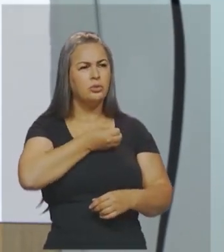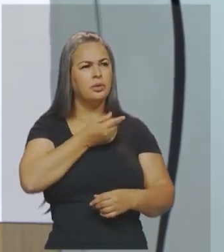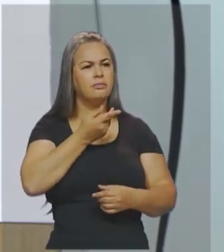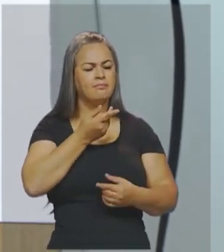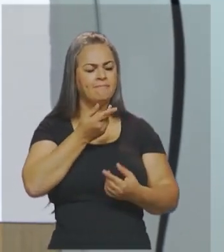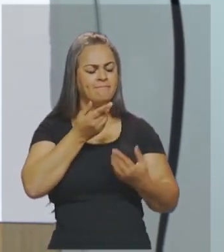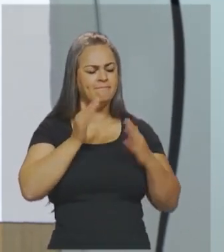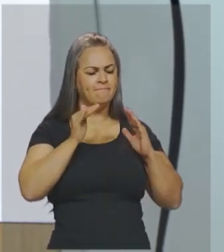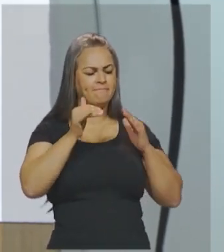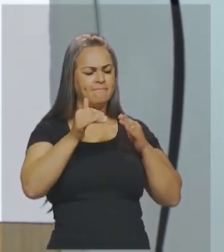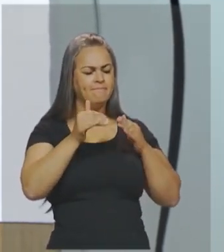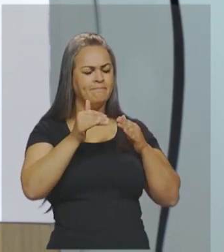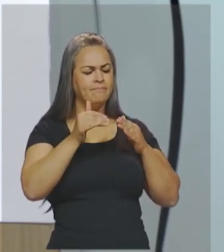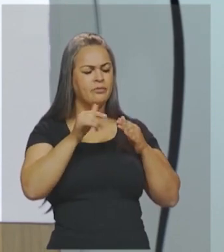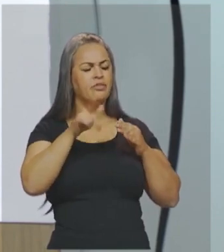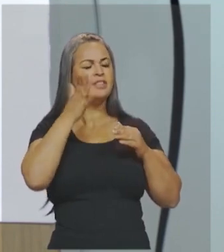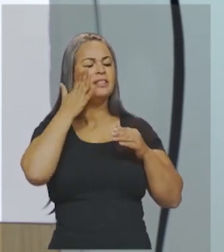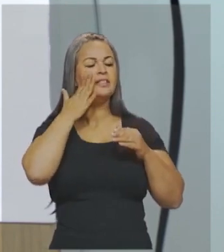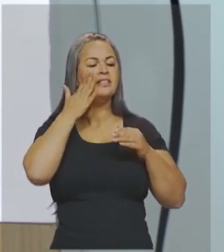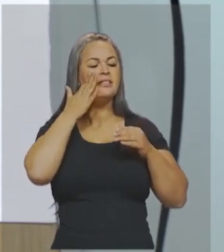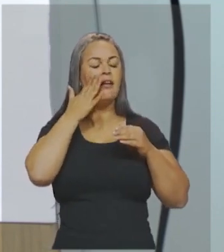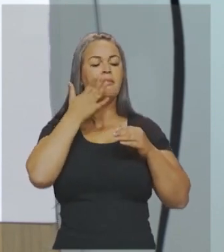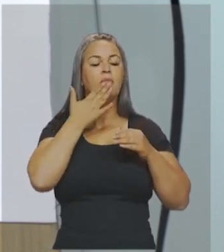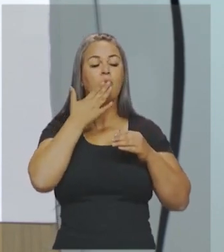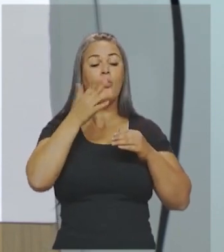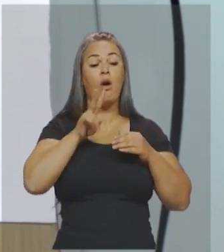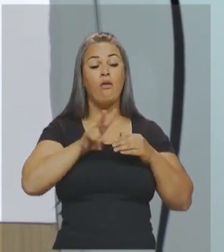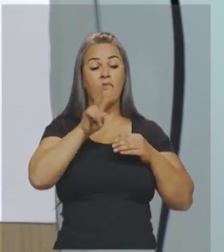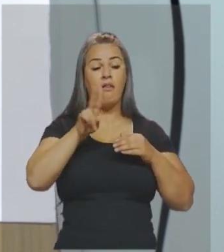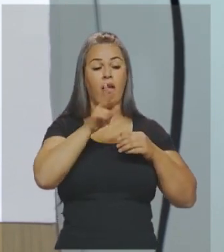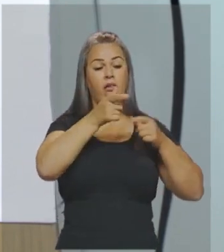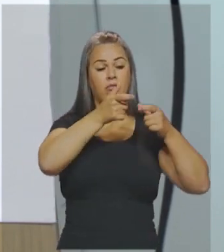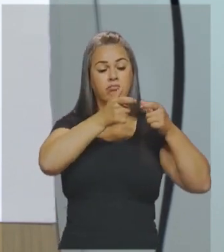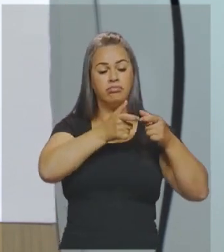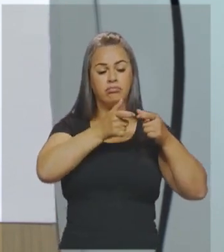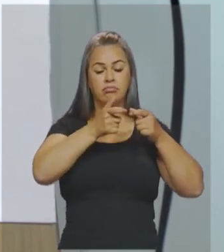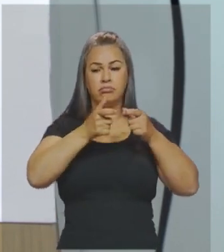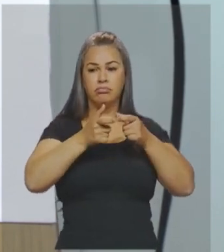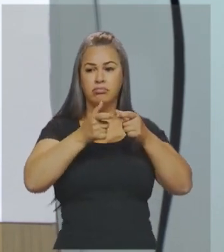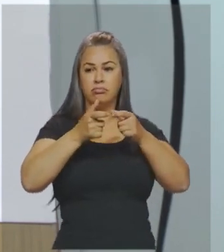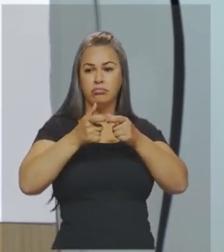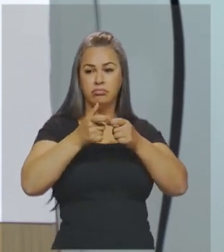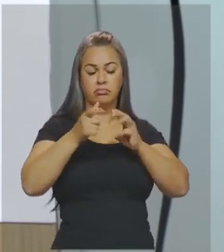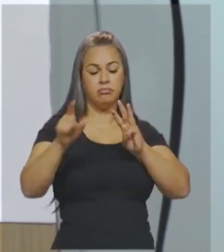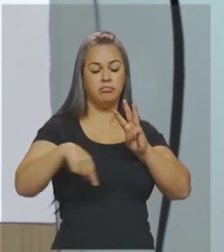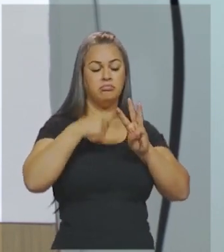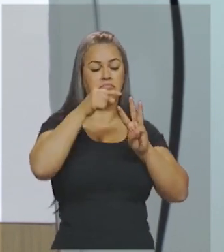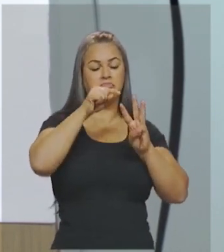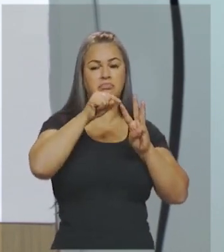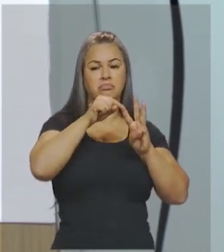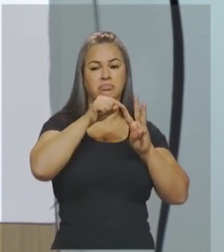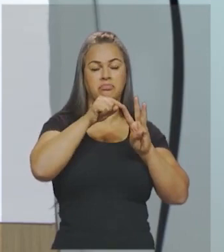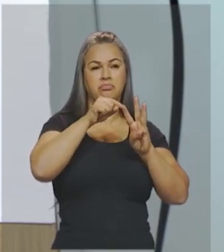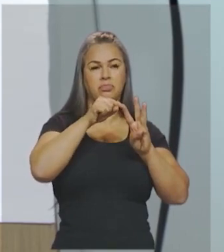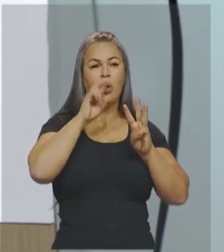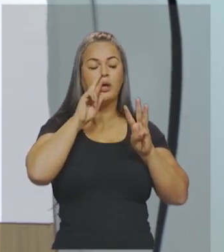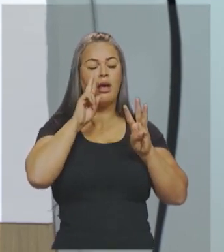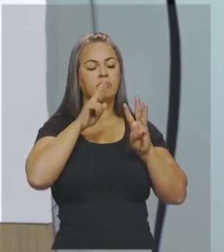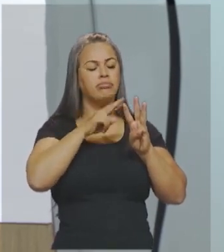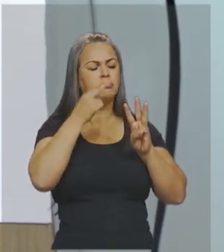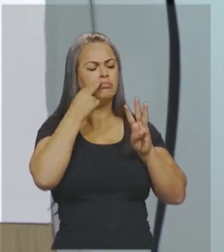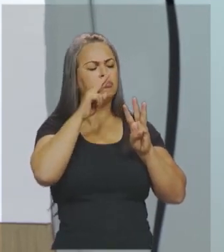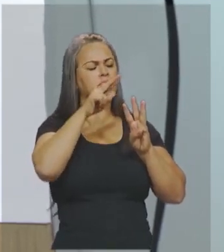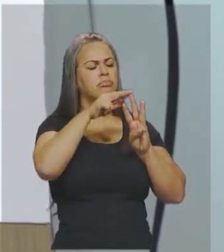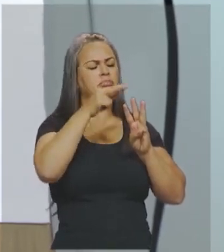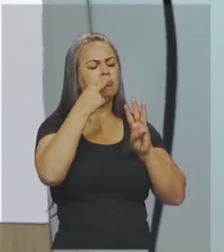o valor posicional, né? Você já pega o valor relativo que é falado do número, né? Como que você